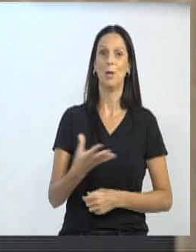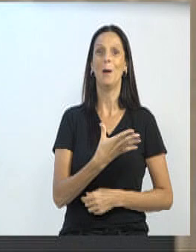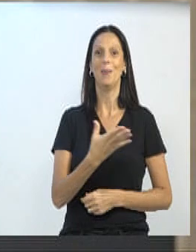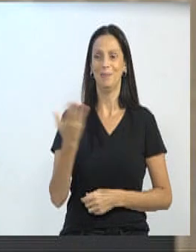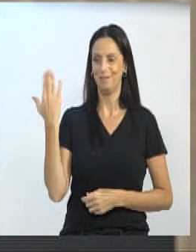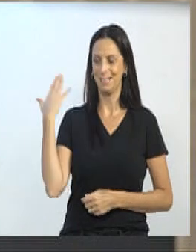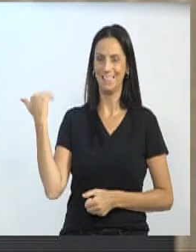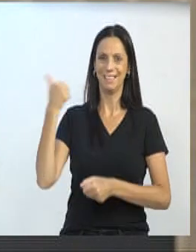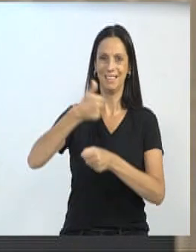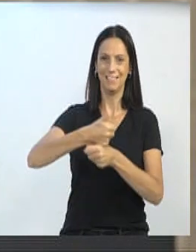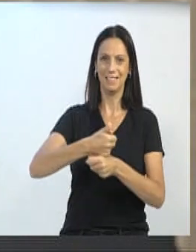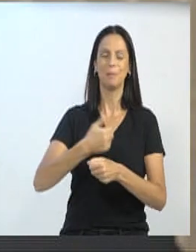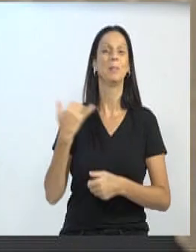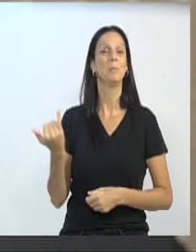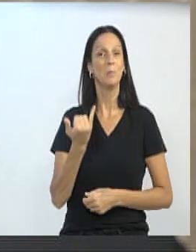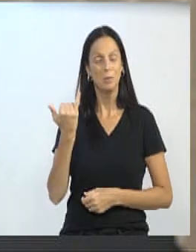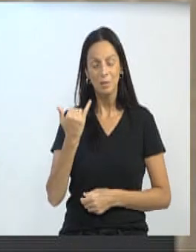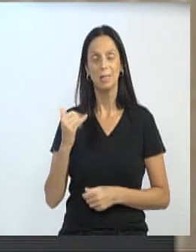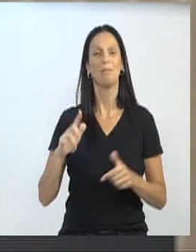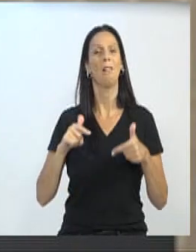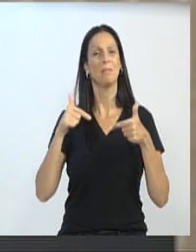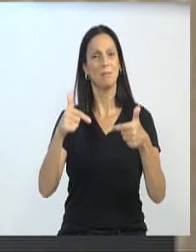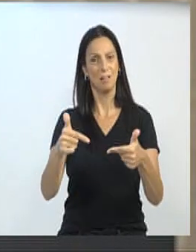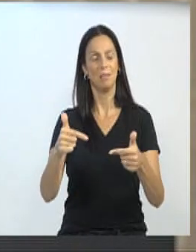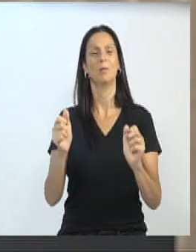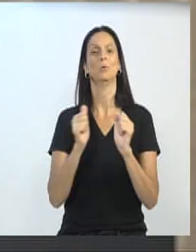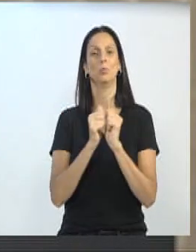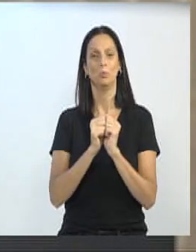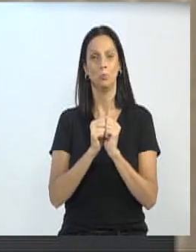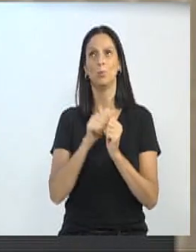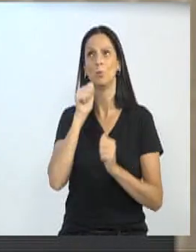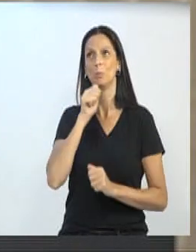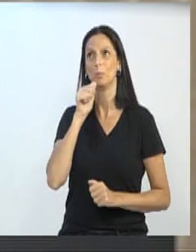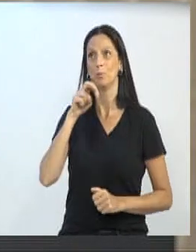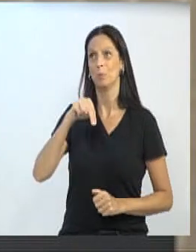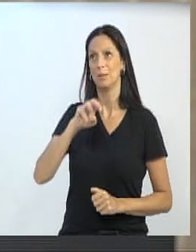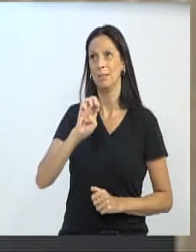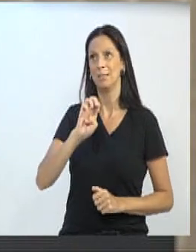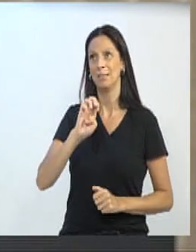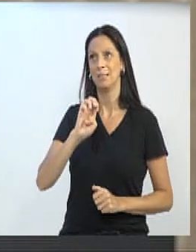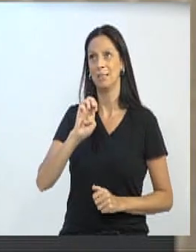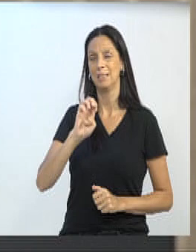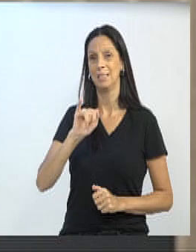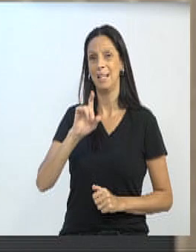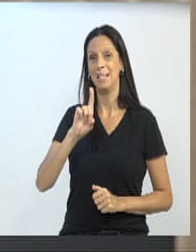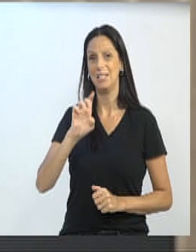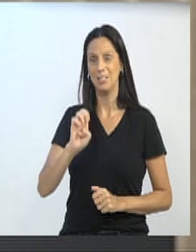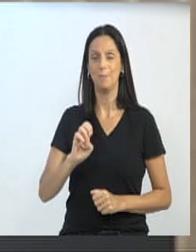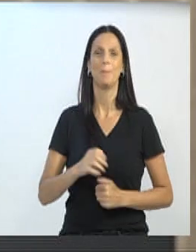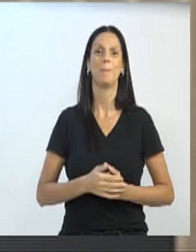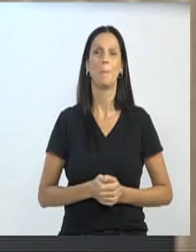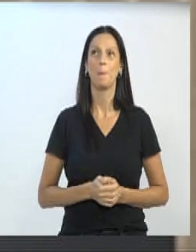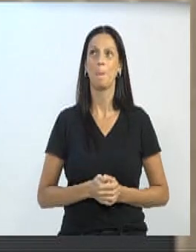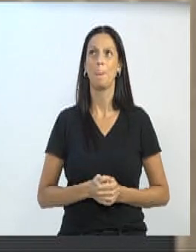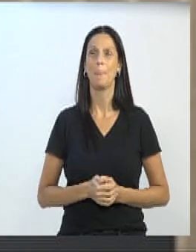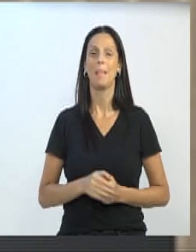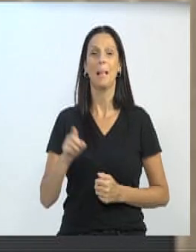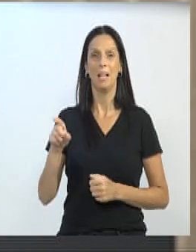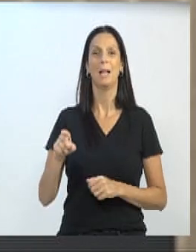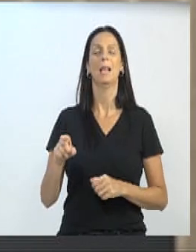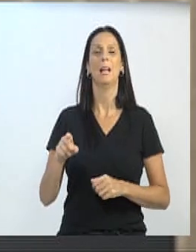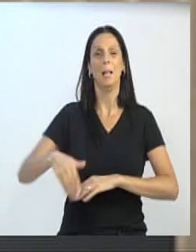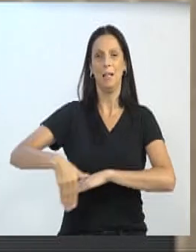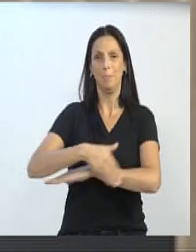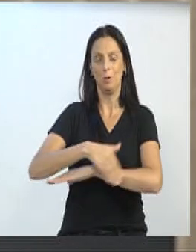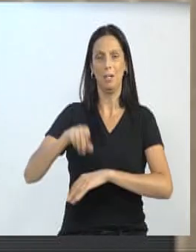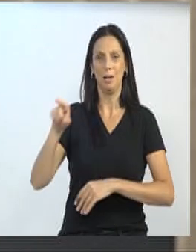tão importante essa ação a Neide que é filha da filha da Mariana que é lá da ferida das drogas e qual